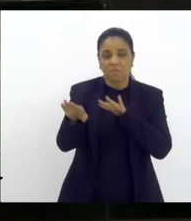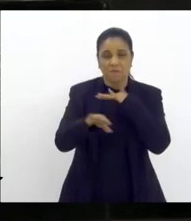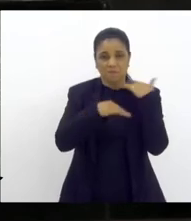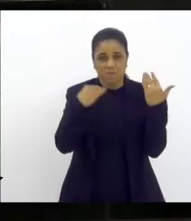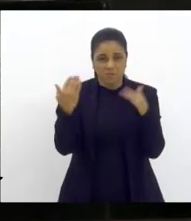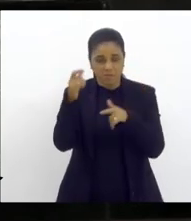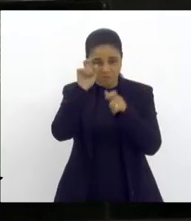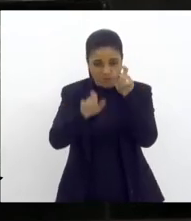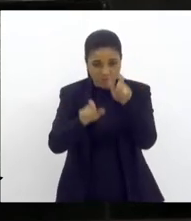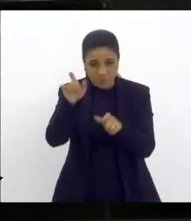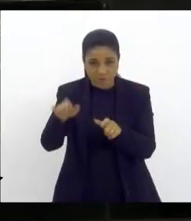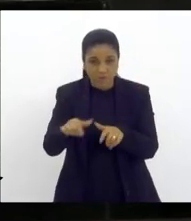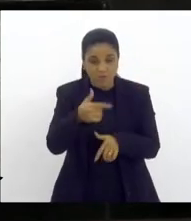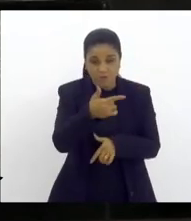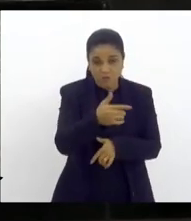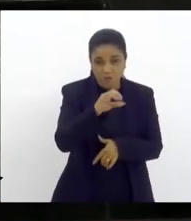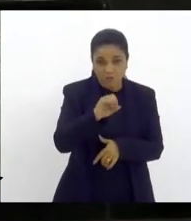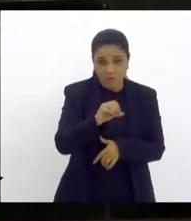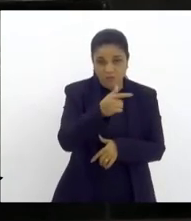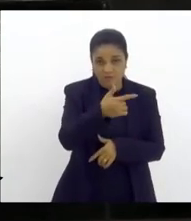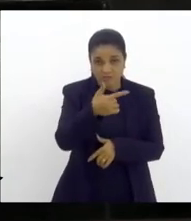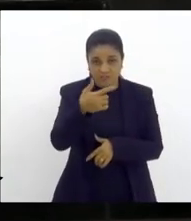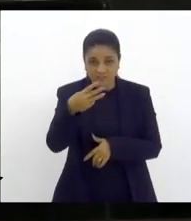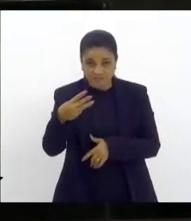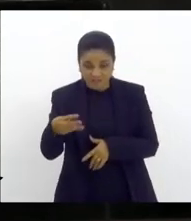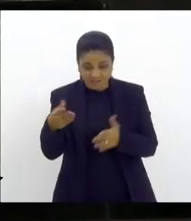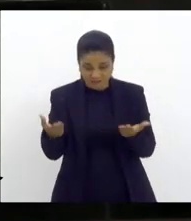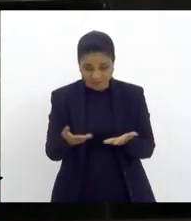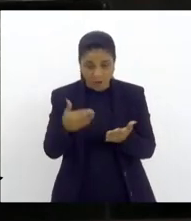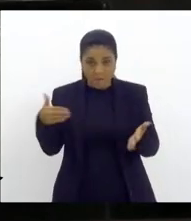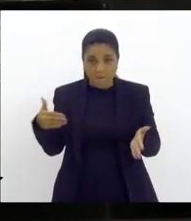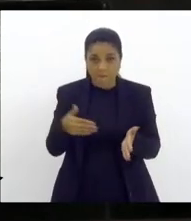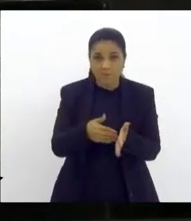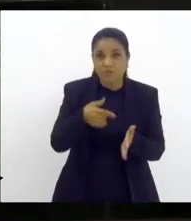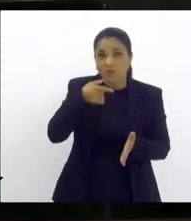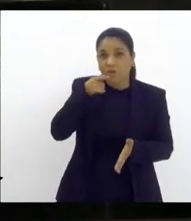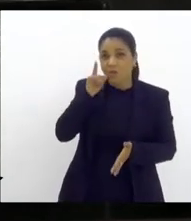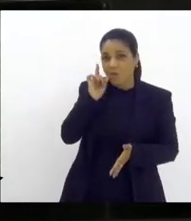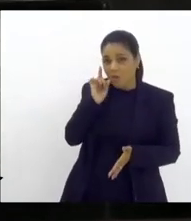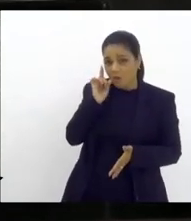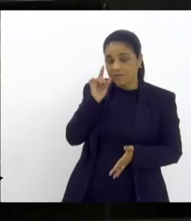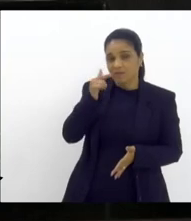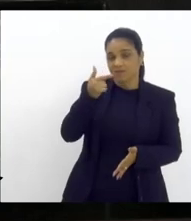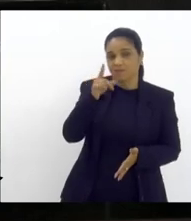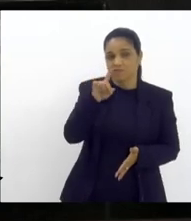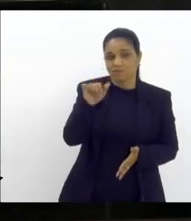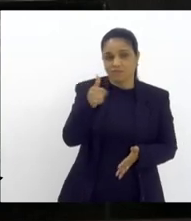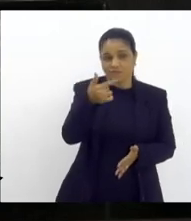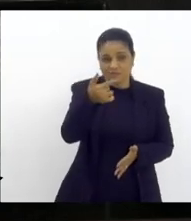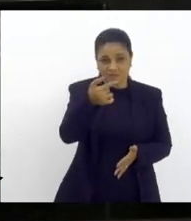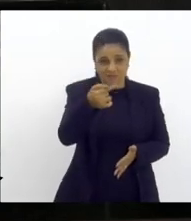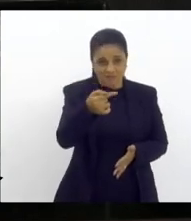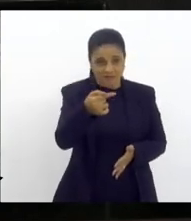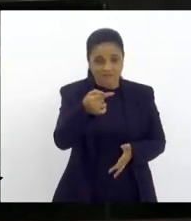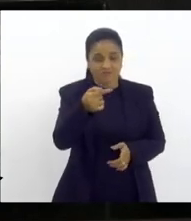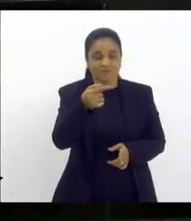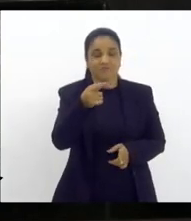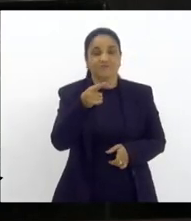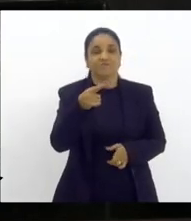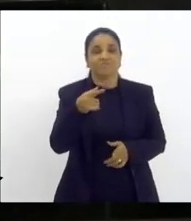2023 que completa 27 anos ontem completou no dia 17 de Abril completou 27